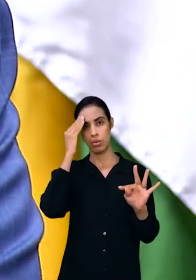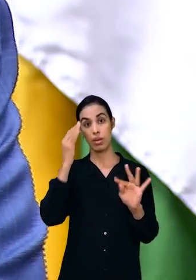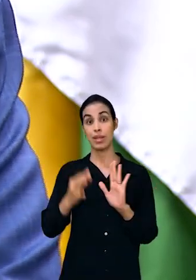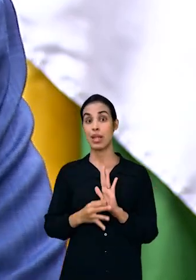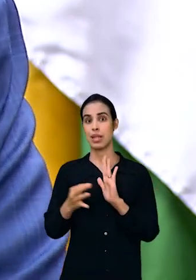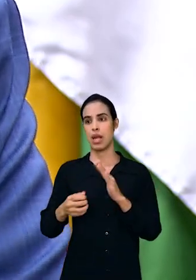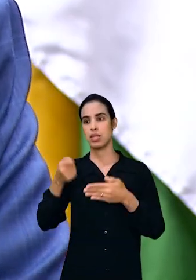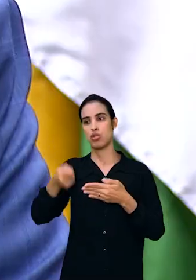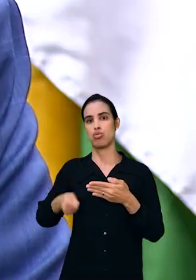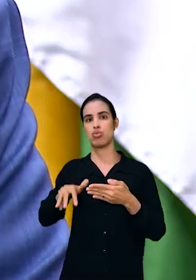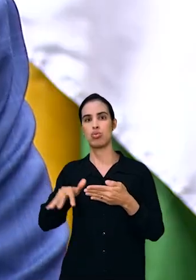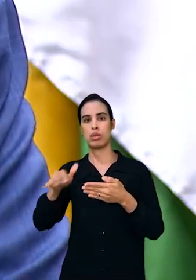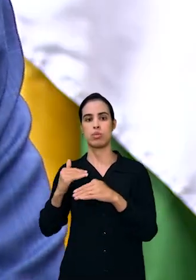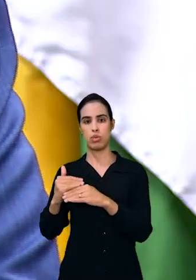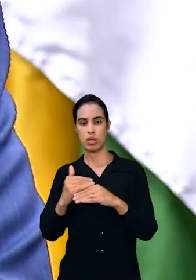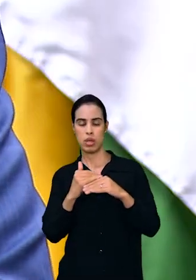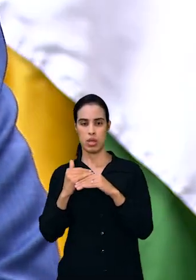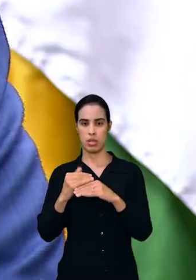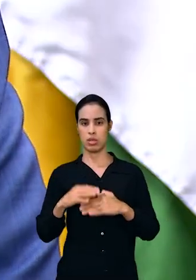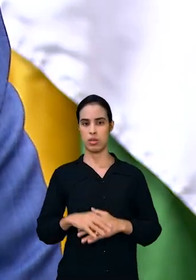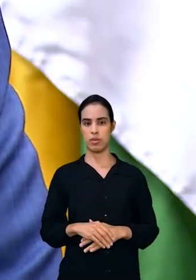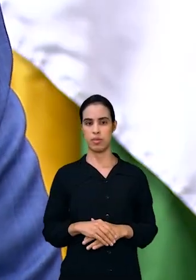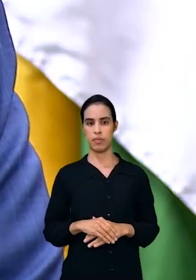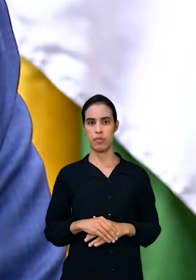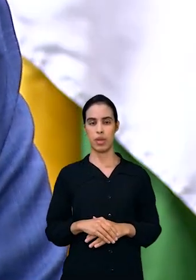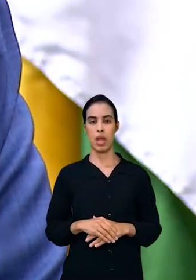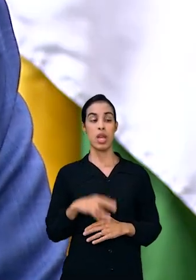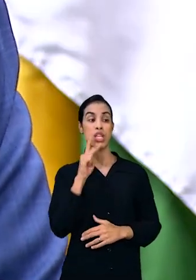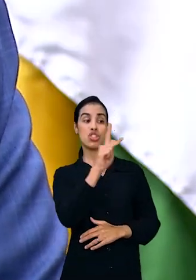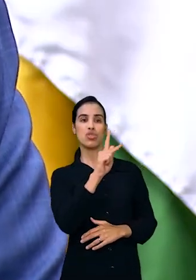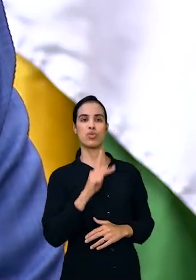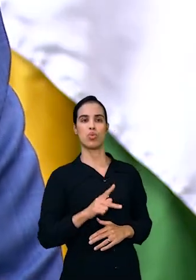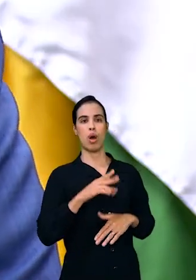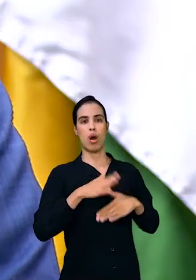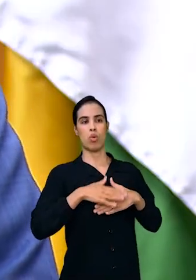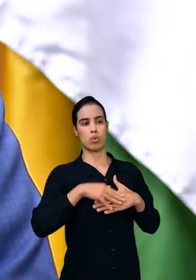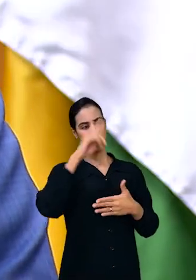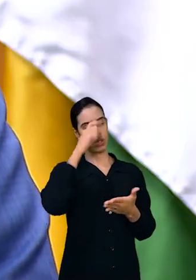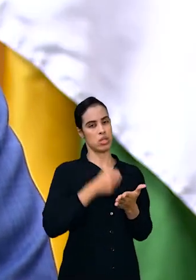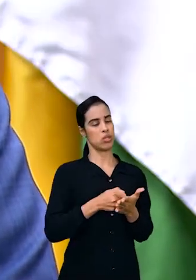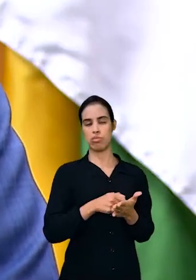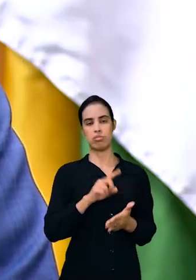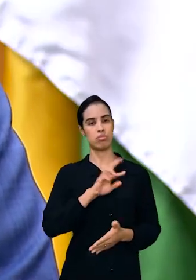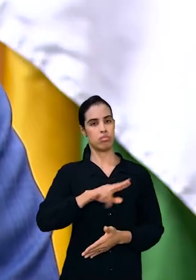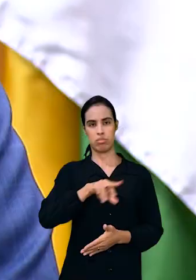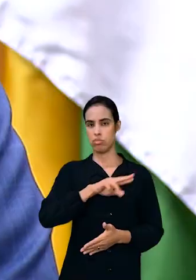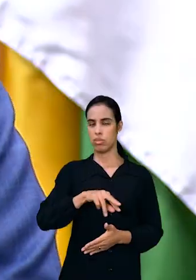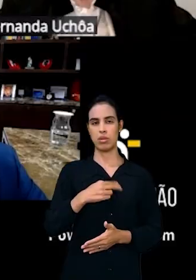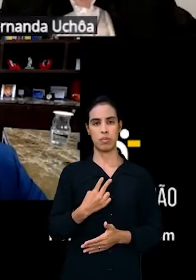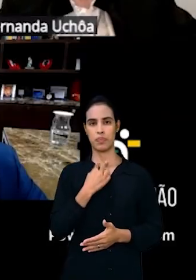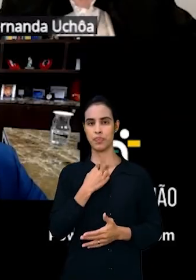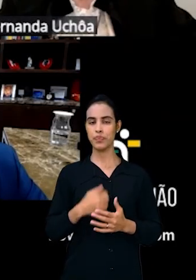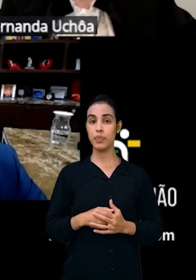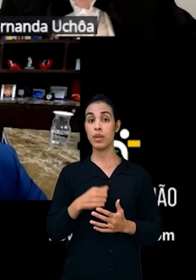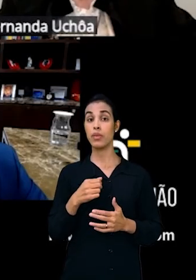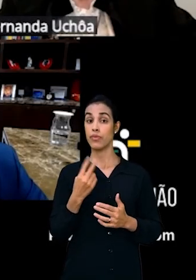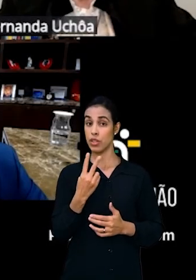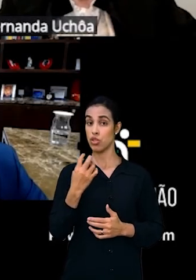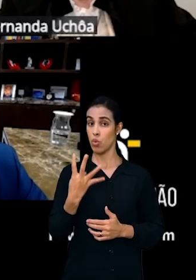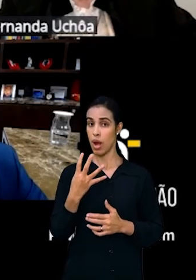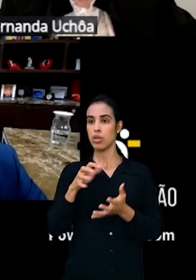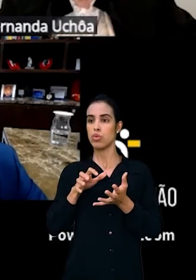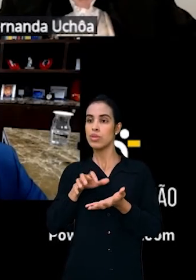jurídico a respeito dessa tese, e não mais uma questão individualista e solipsista. Durante